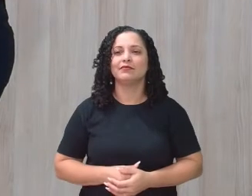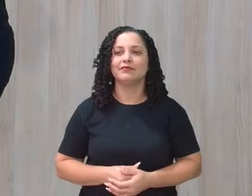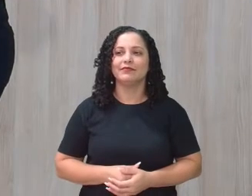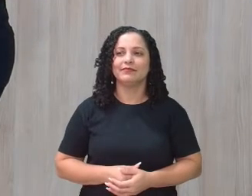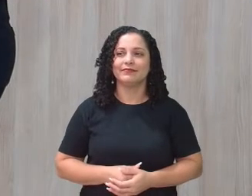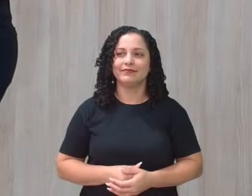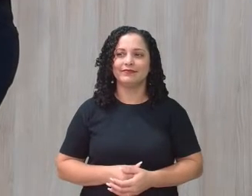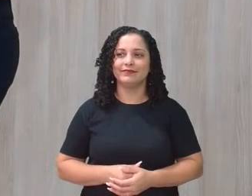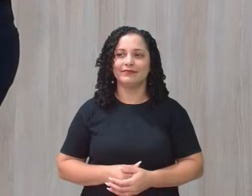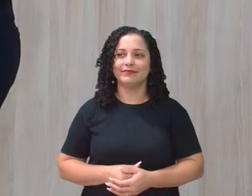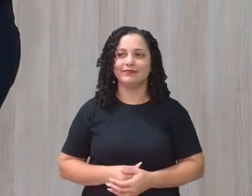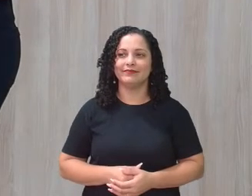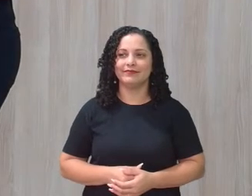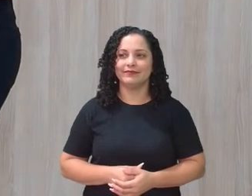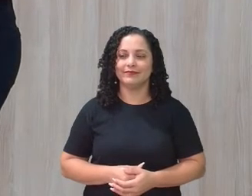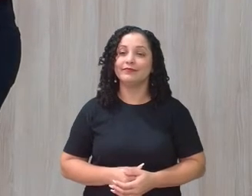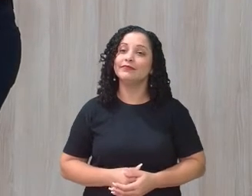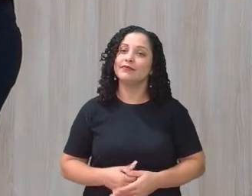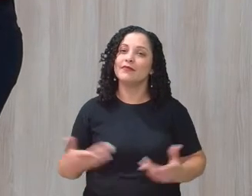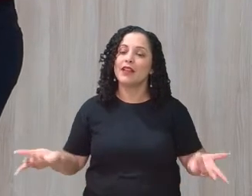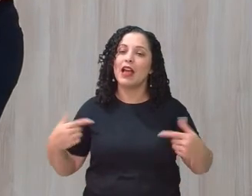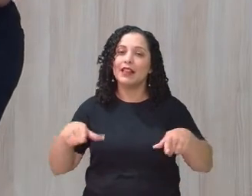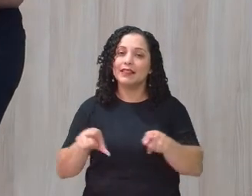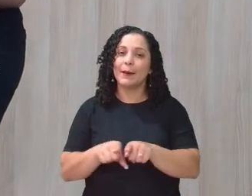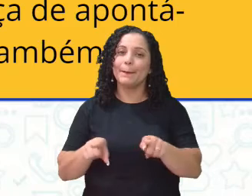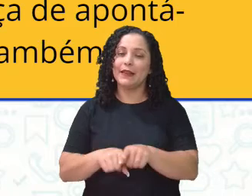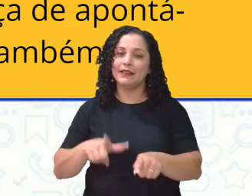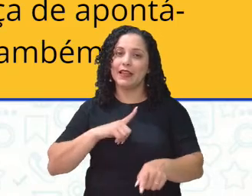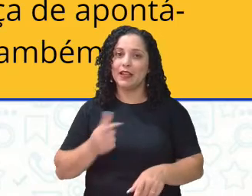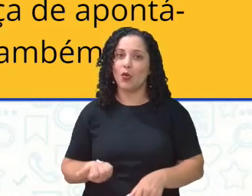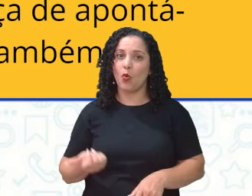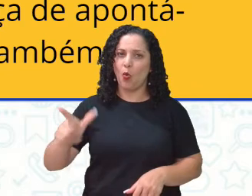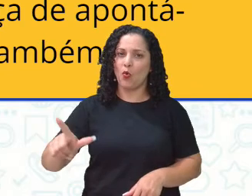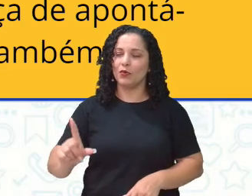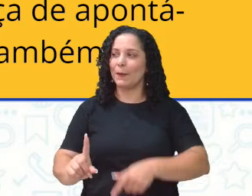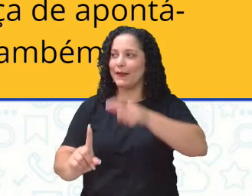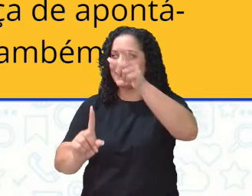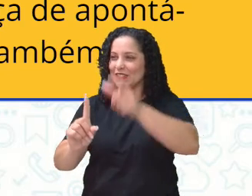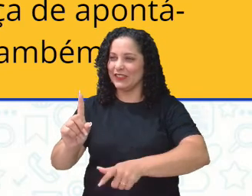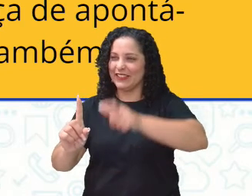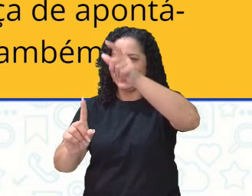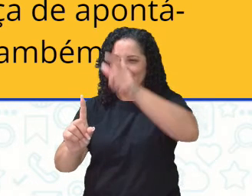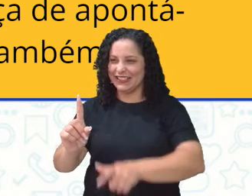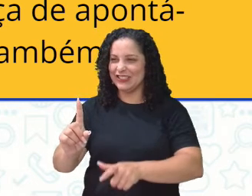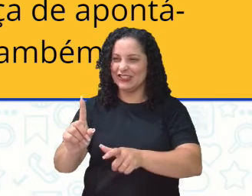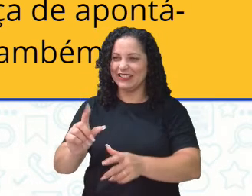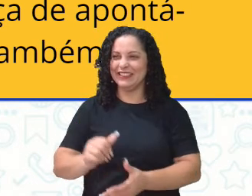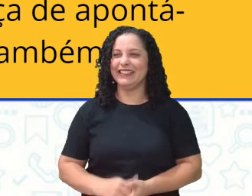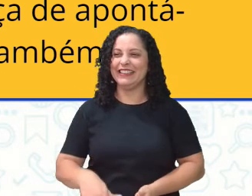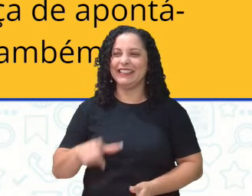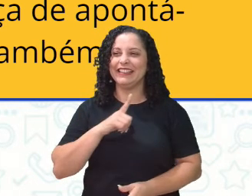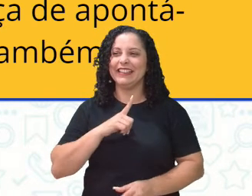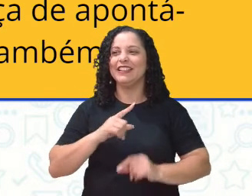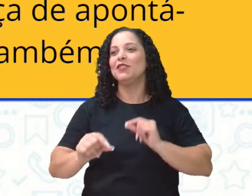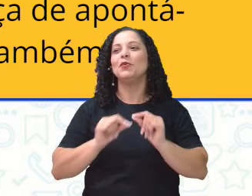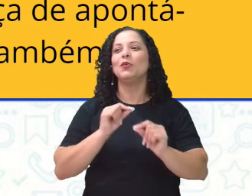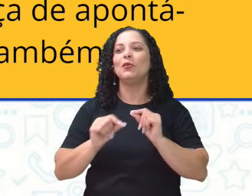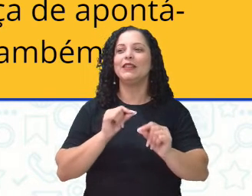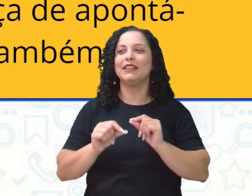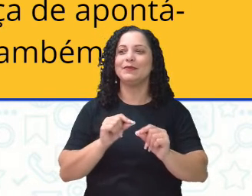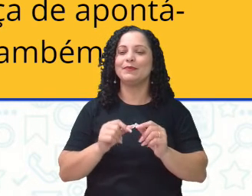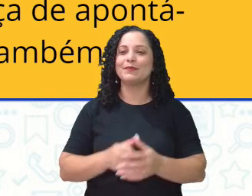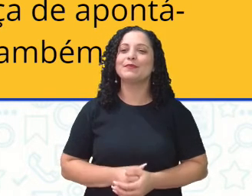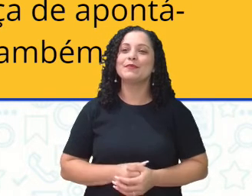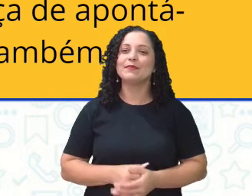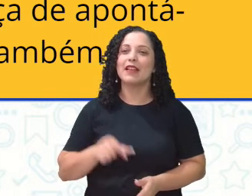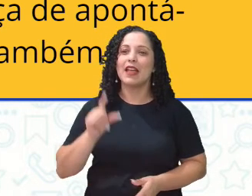Ai, que calor! Além do carteiro. A outra personagem na história, minha gente, além do carteiro, existe, né? Sim,